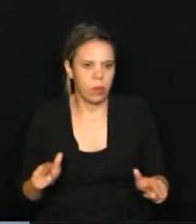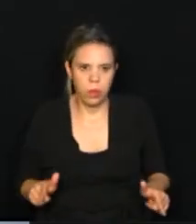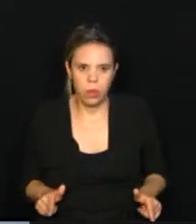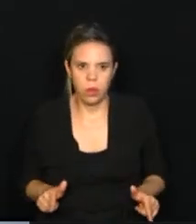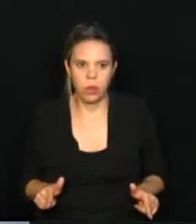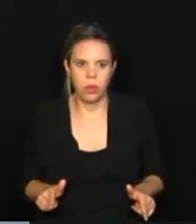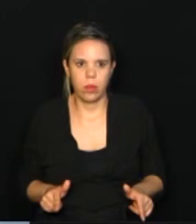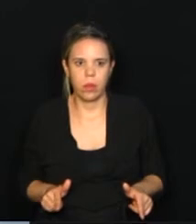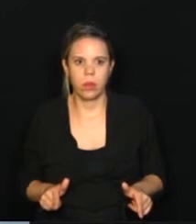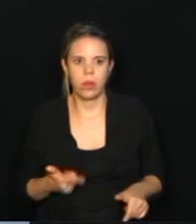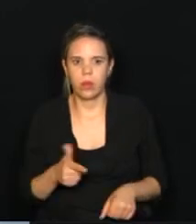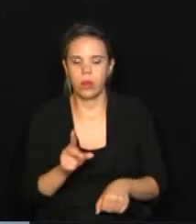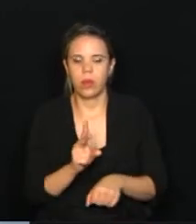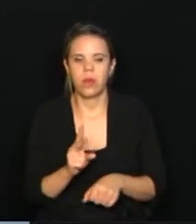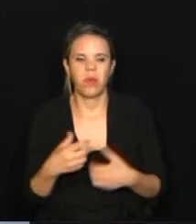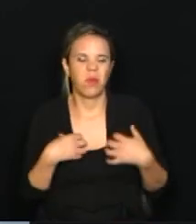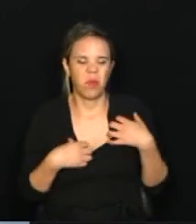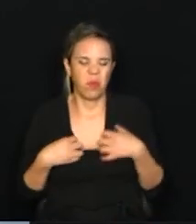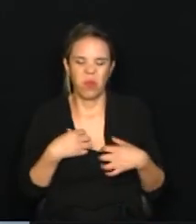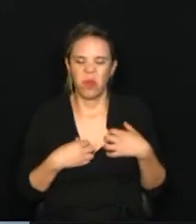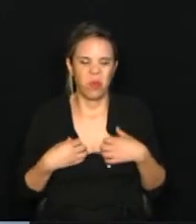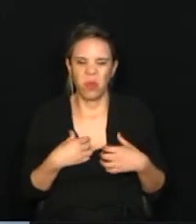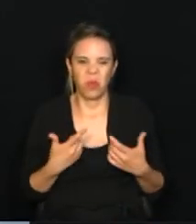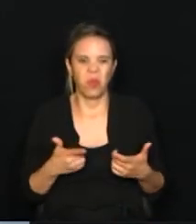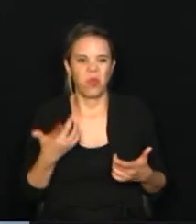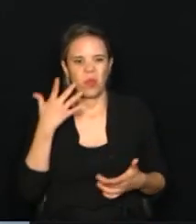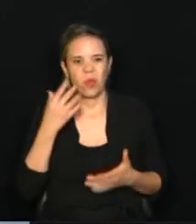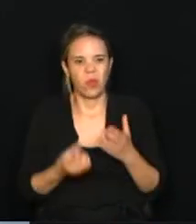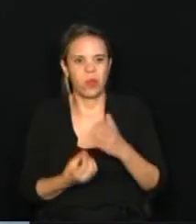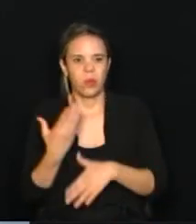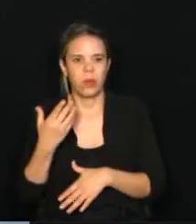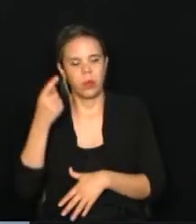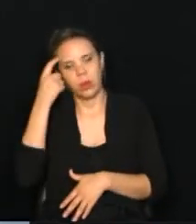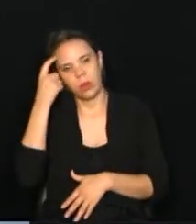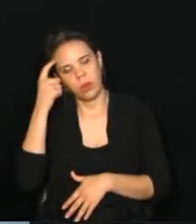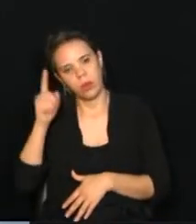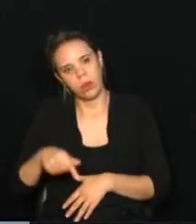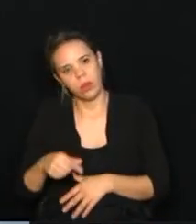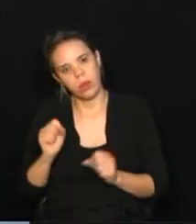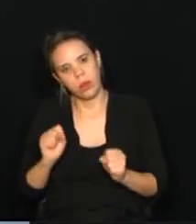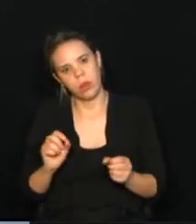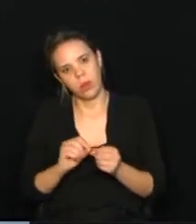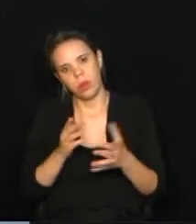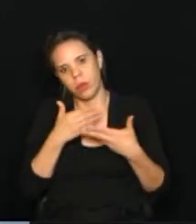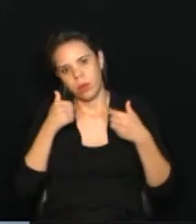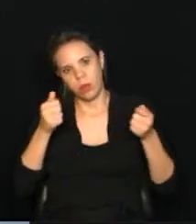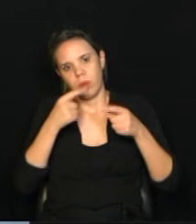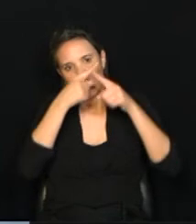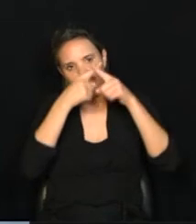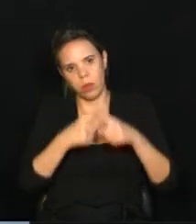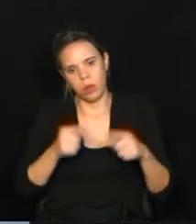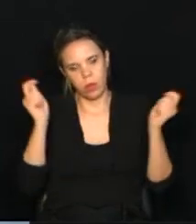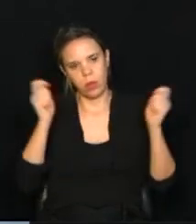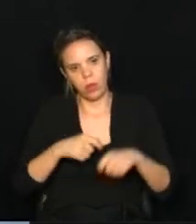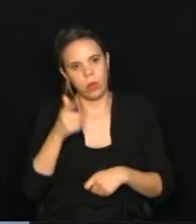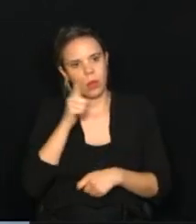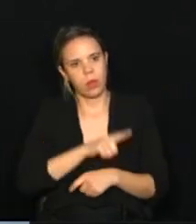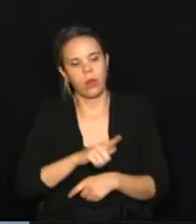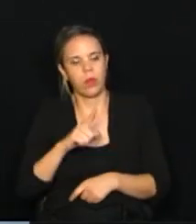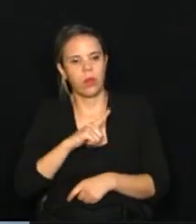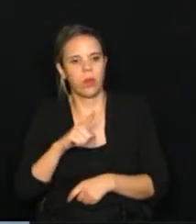gente fica meio inseguro, porque a gente não sabe o que vai acontecer. O que eu penso é poder fazer o melhor campeonato possível para poder